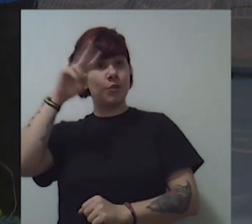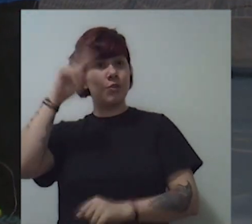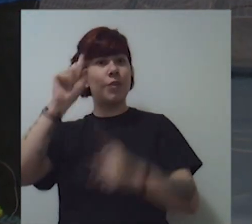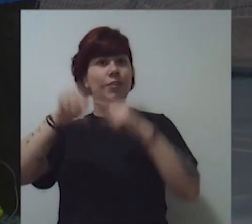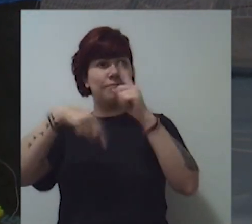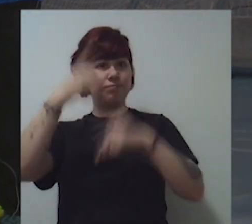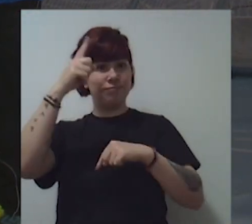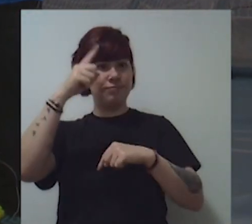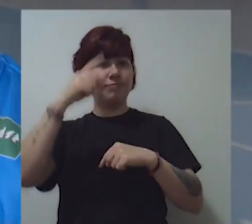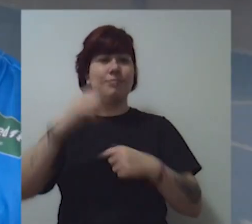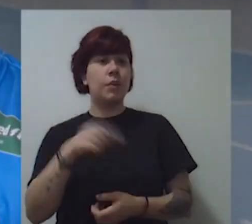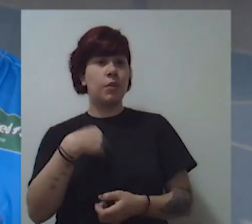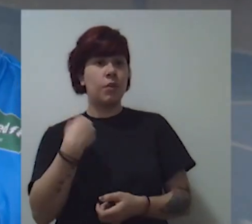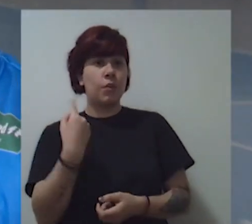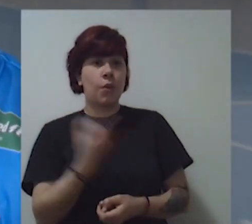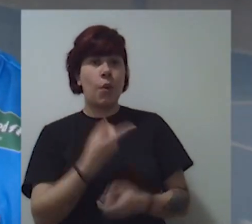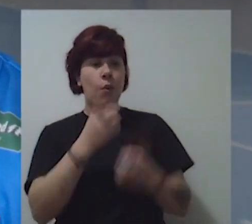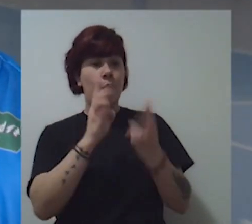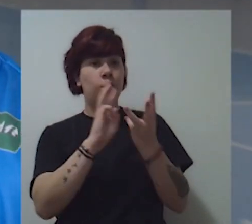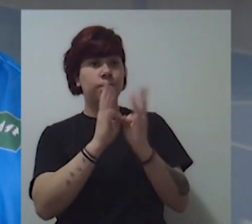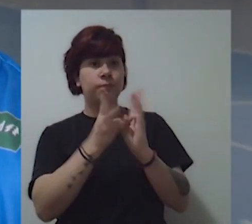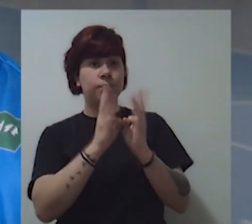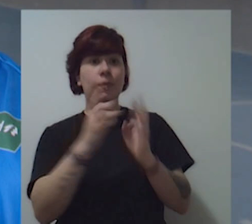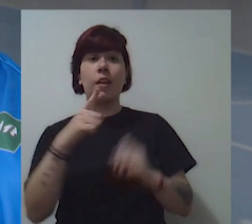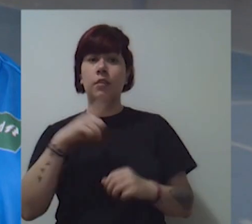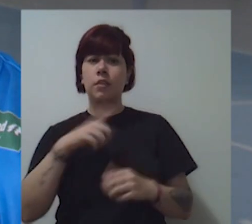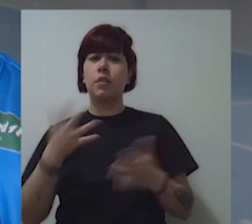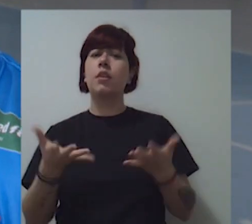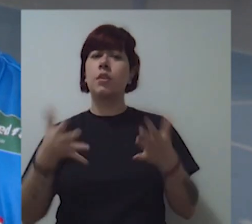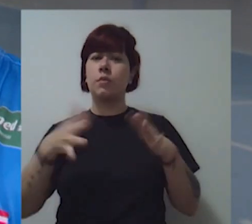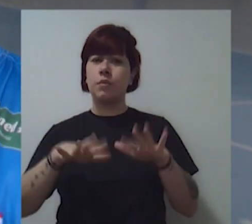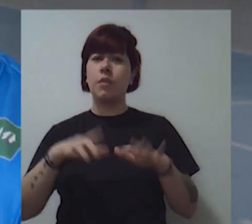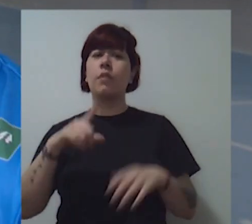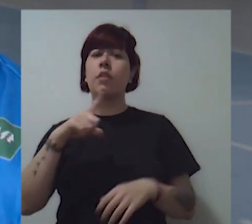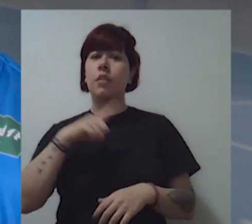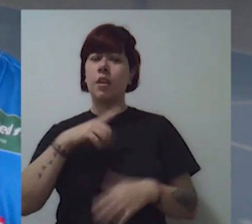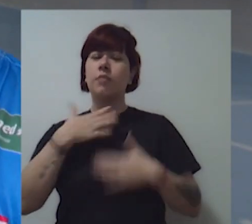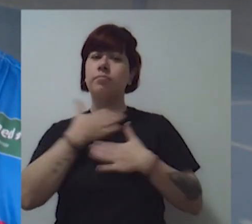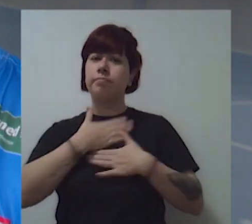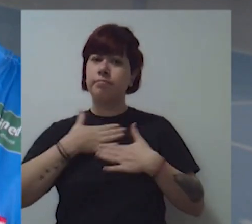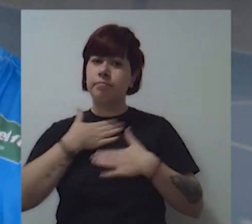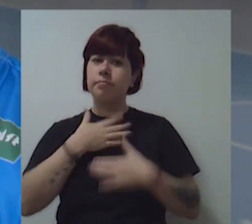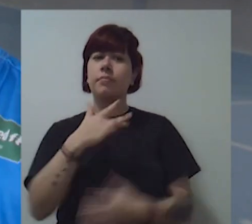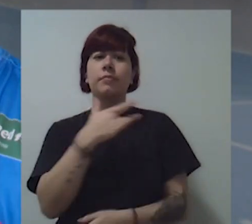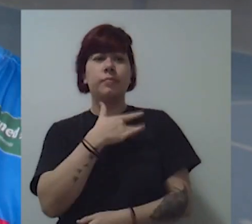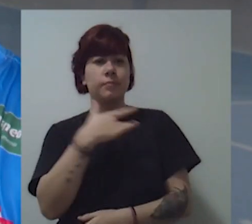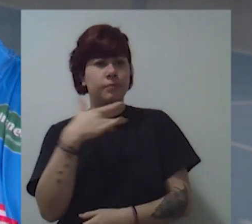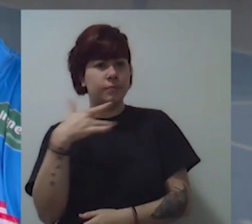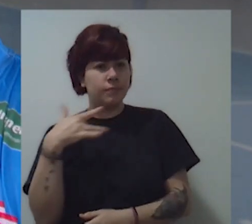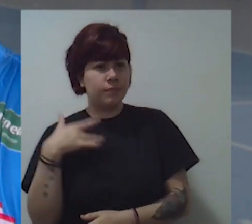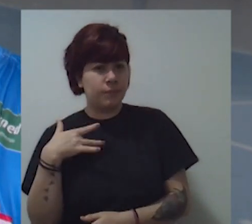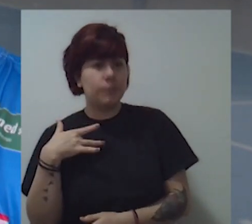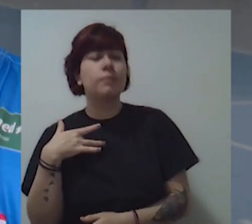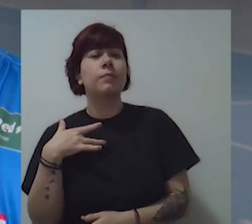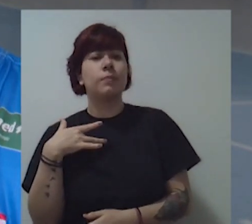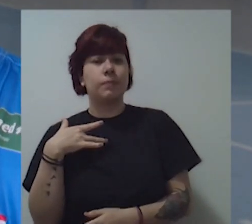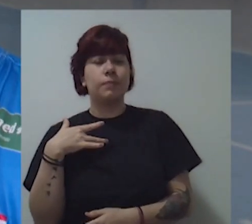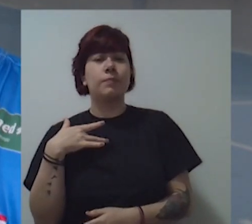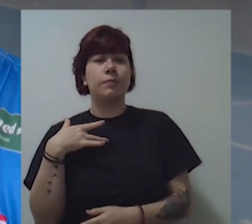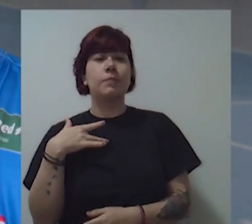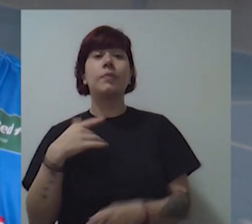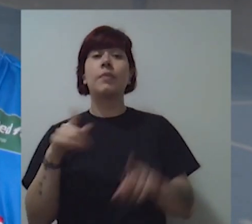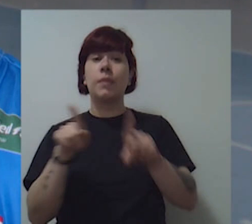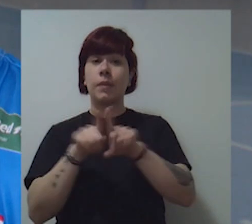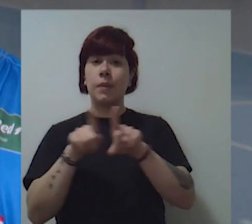com histórias de superação. Para a gente aqui hoje, o goalball ele é inclusão, ele é lazer, ele é bem-estar,